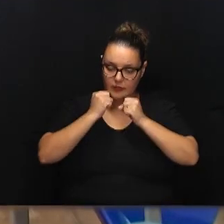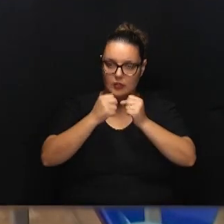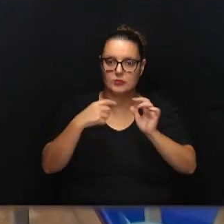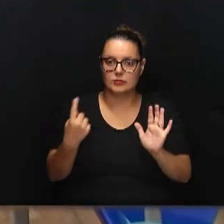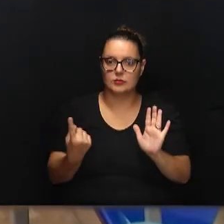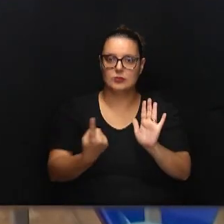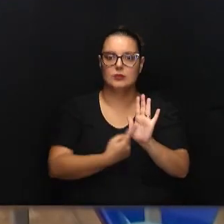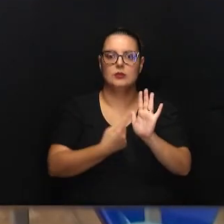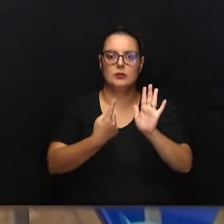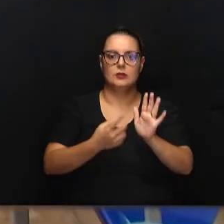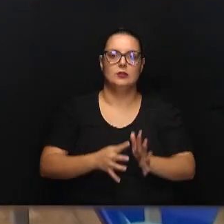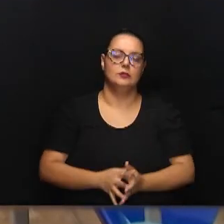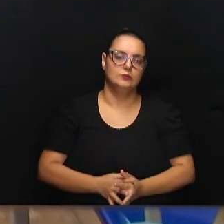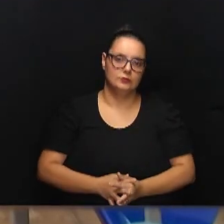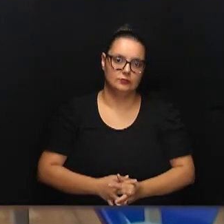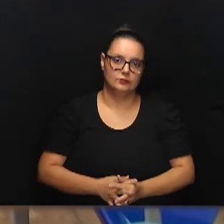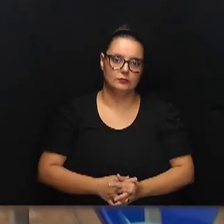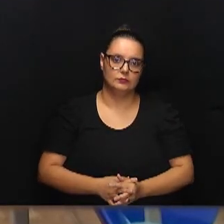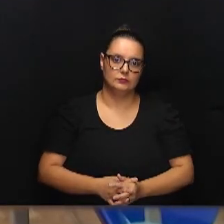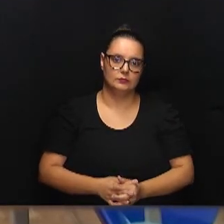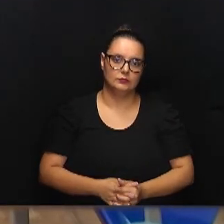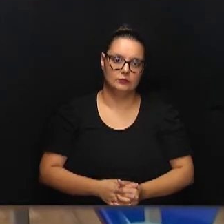marque